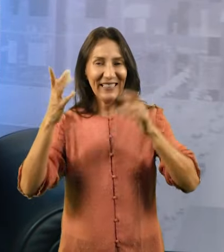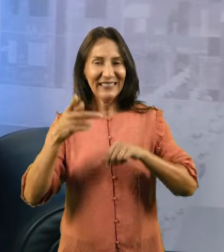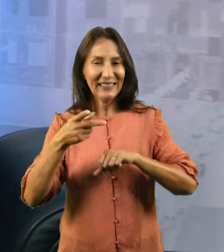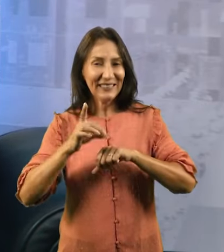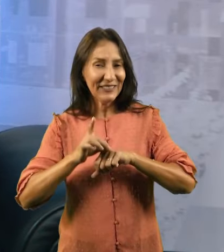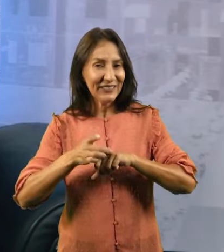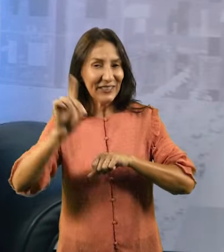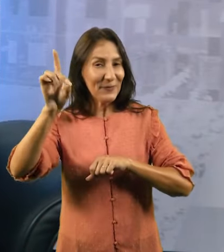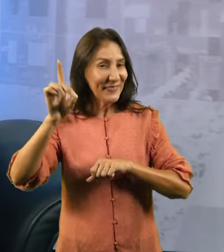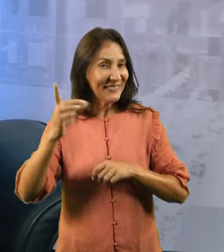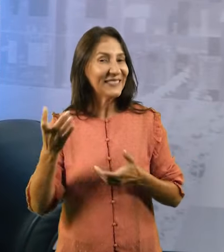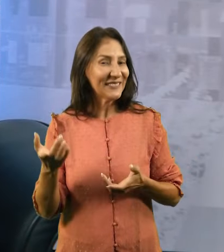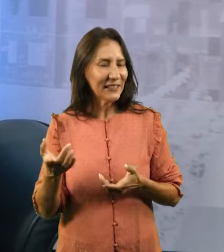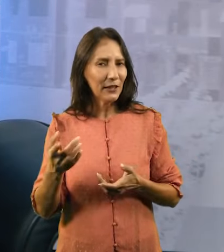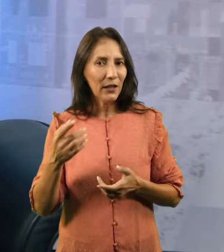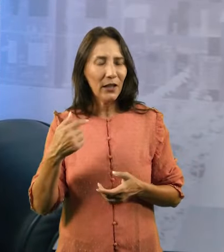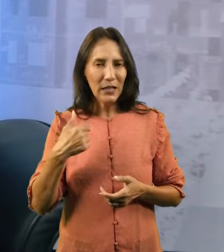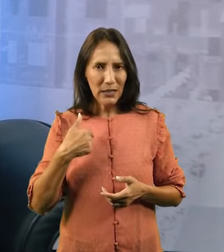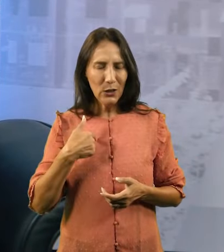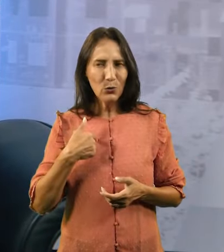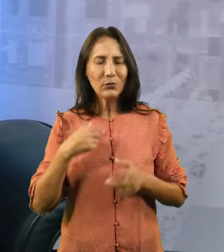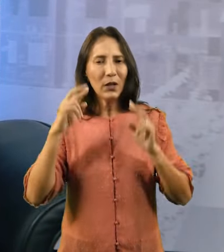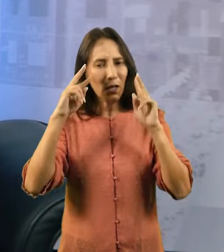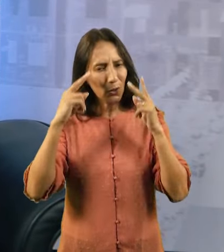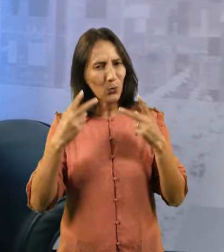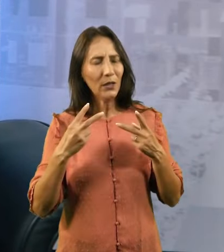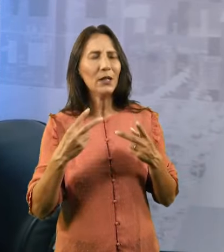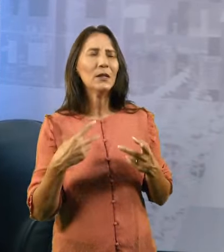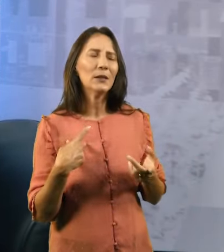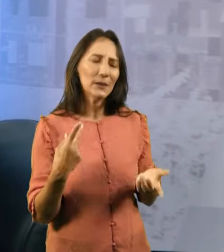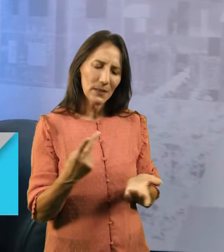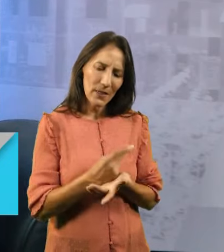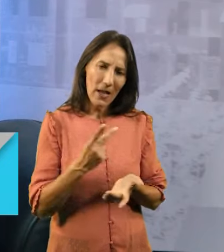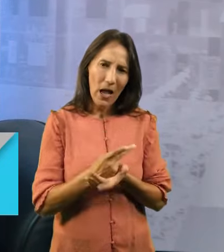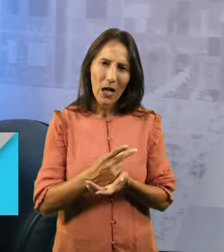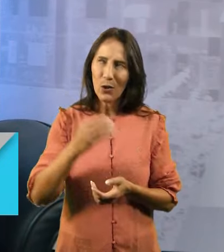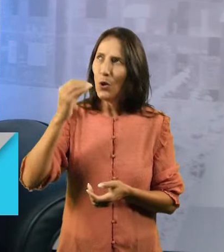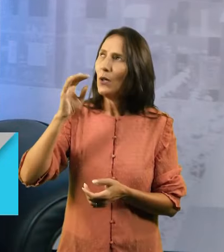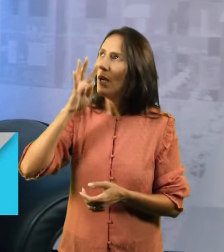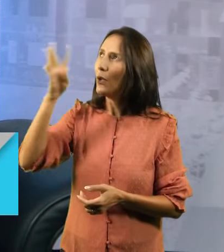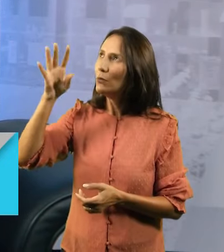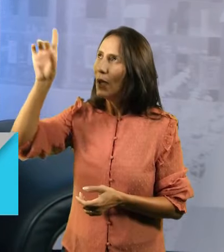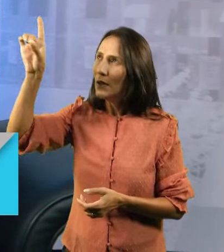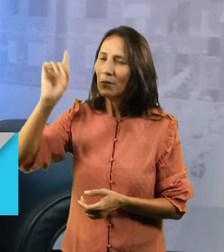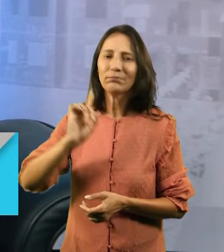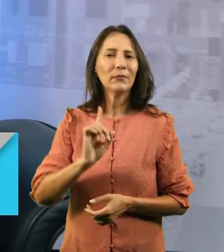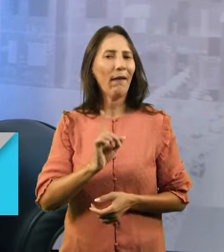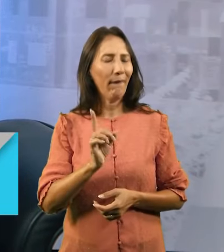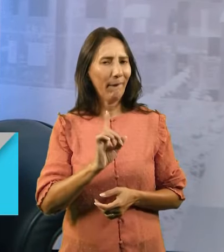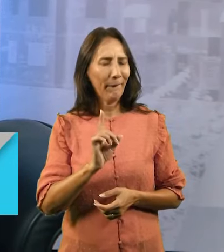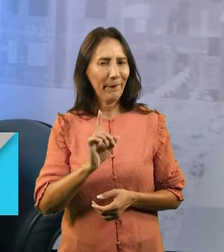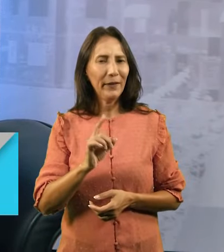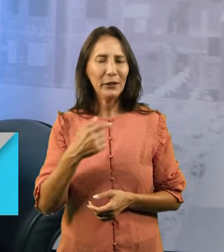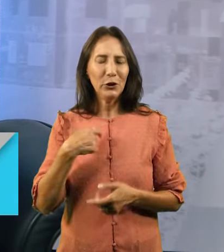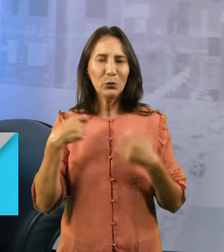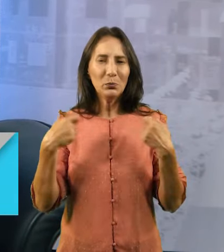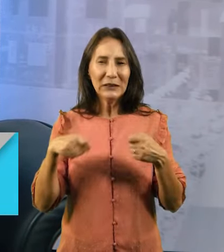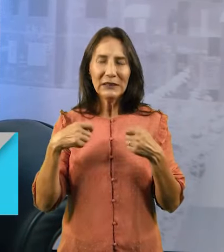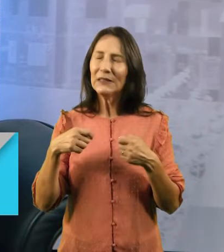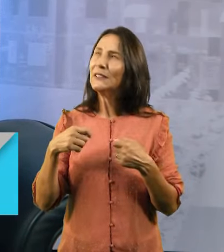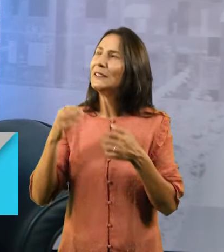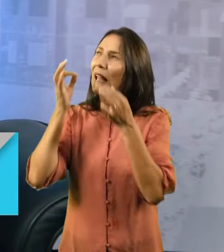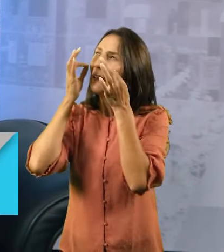vou não culpar a Deus, reconhecer que agi com precipitação, ouvir a voz de Deus e não a voz das